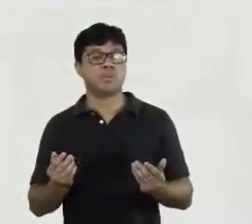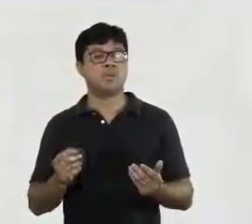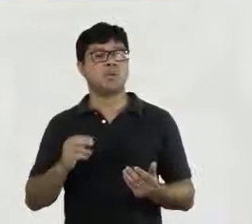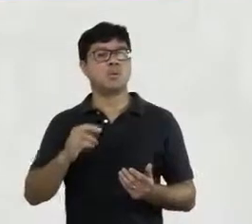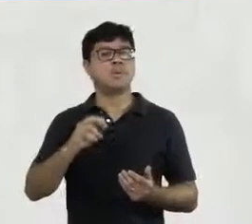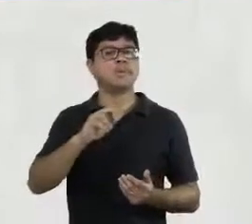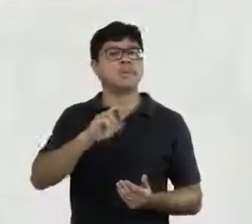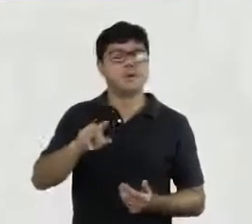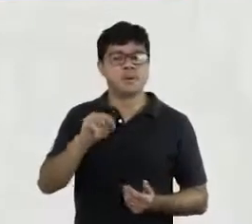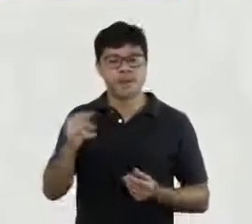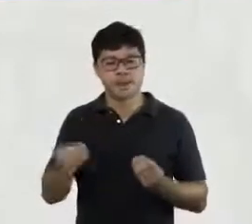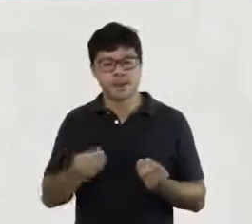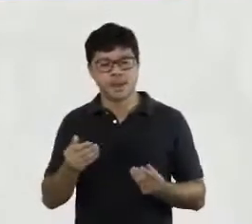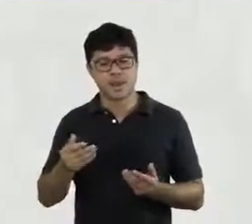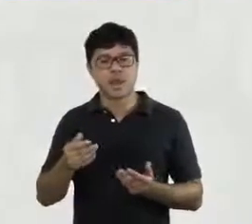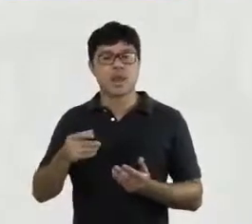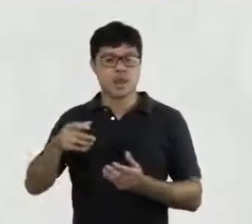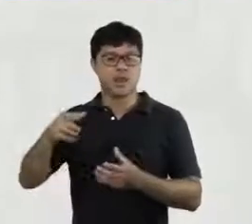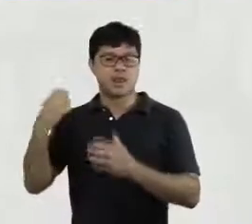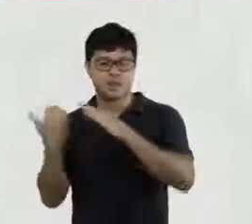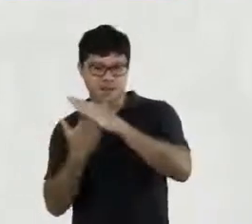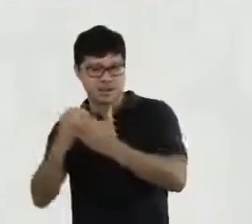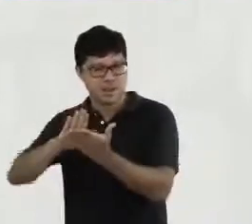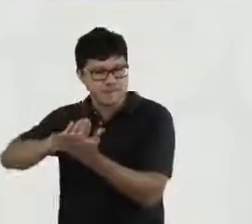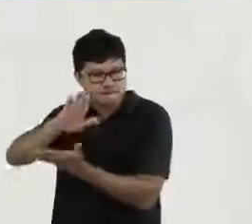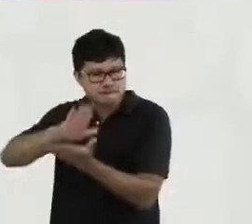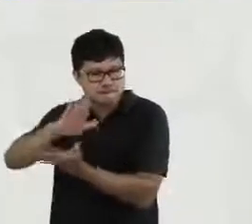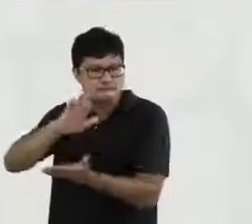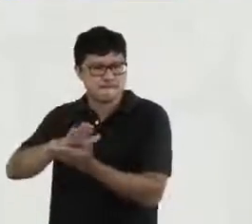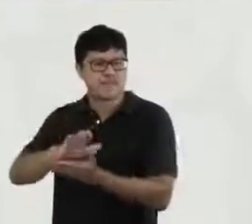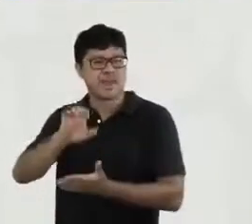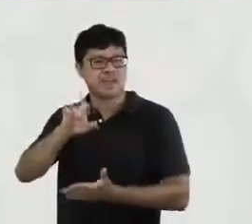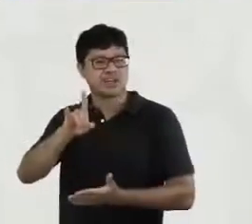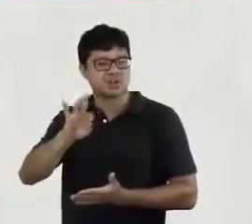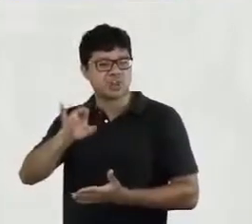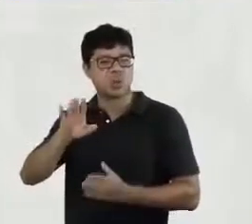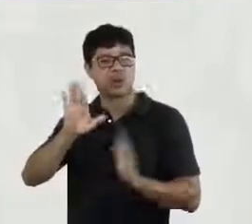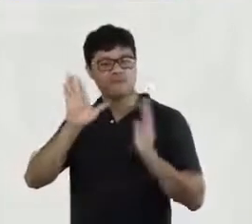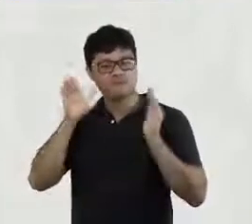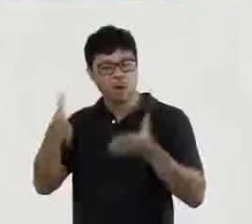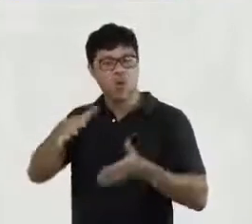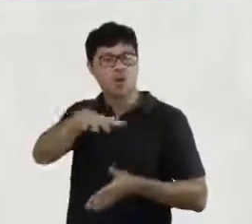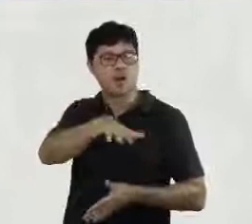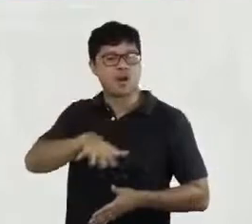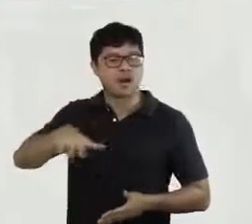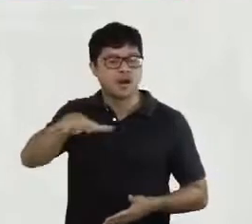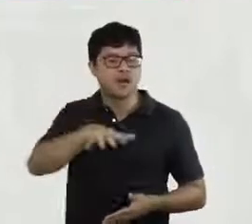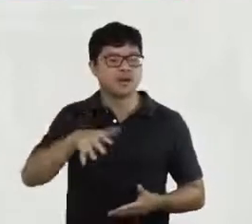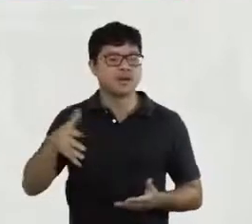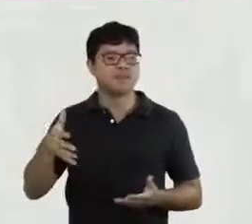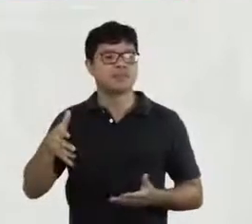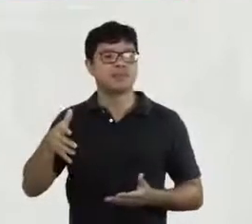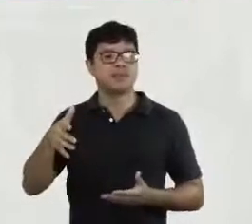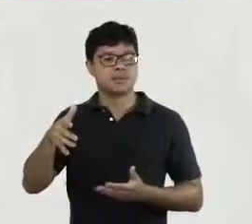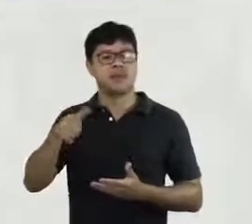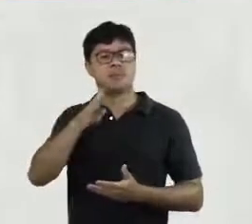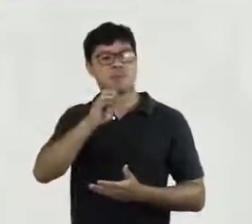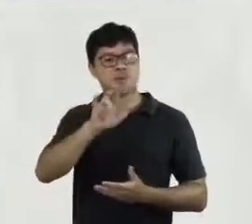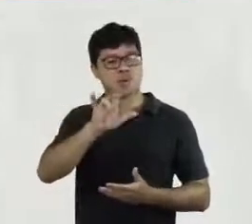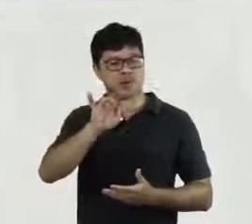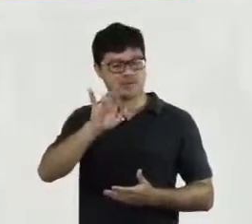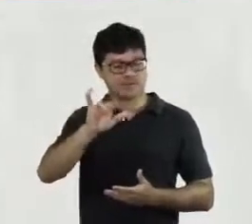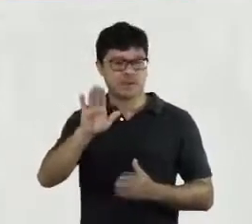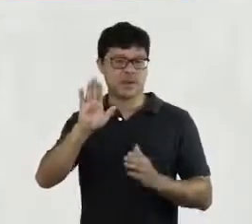a não termos editoras realmente destinadas ao campo da